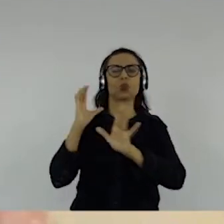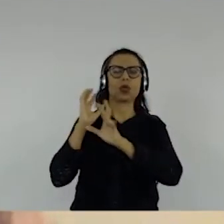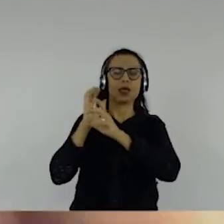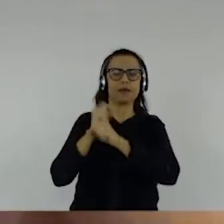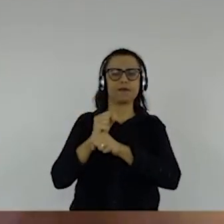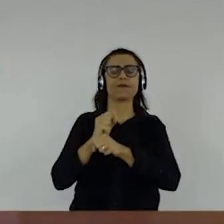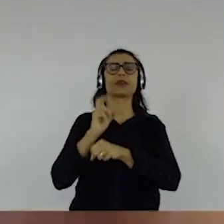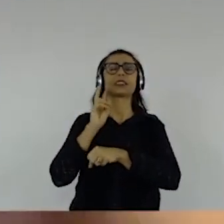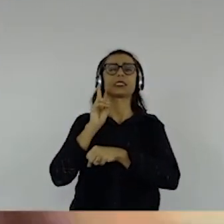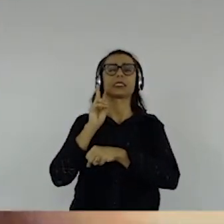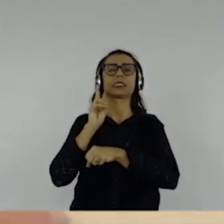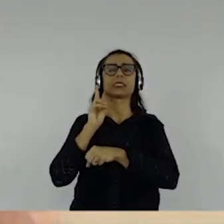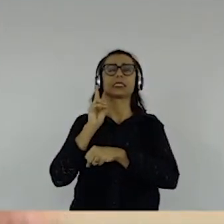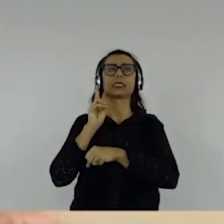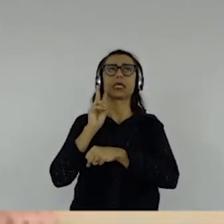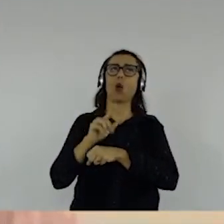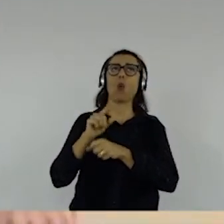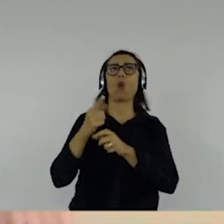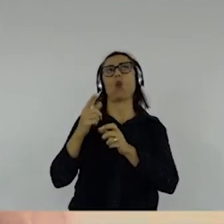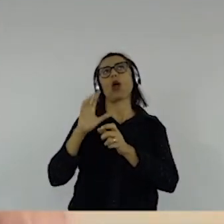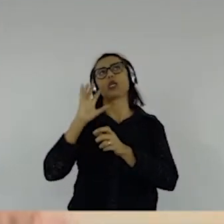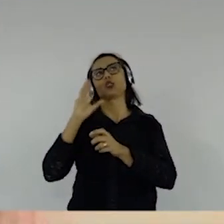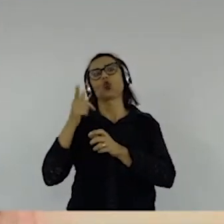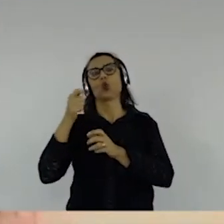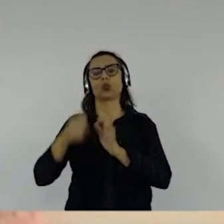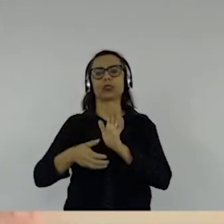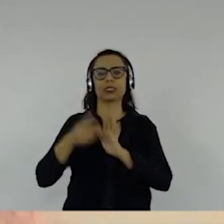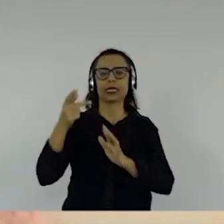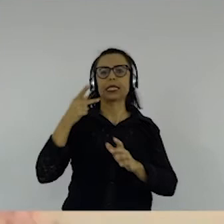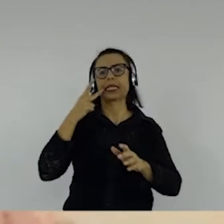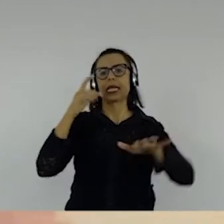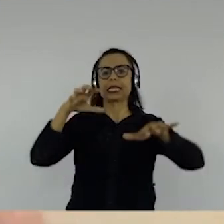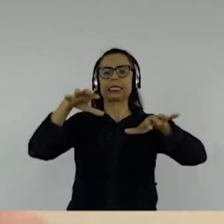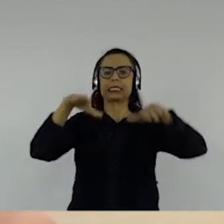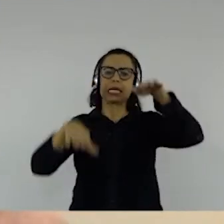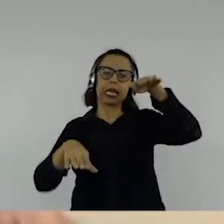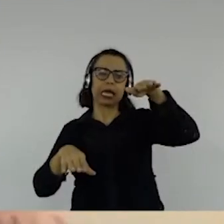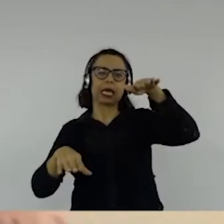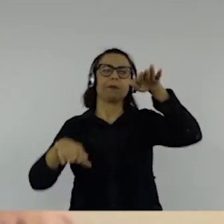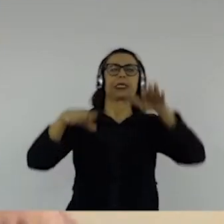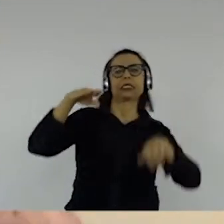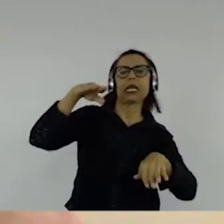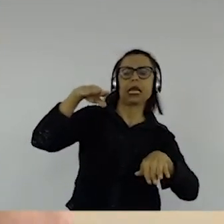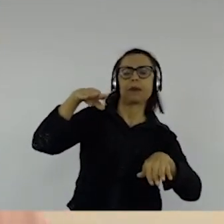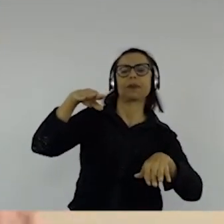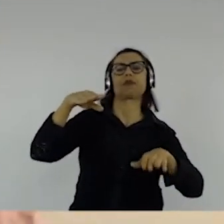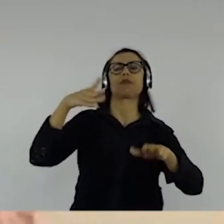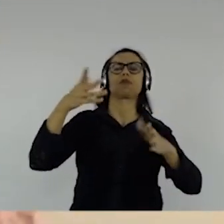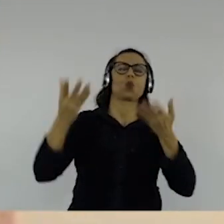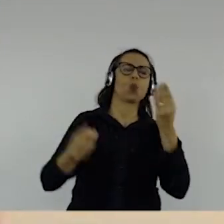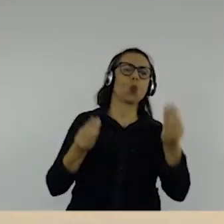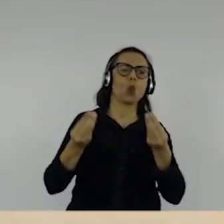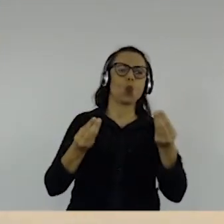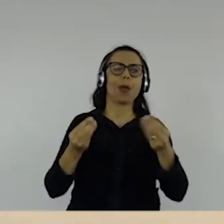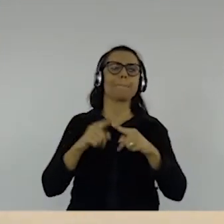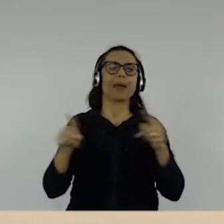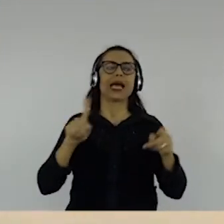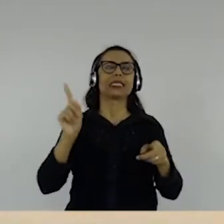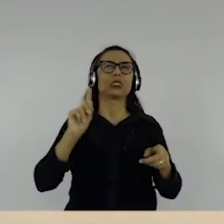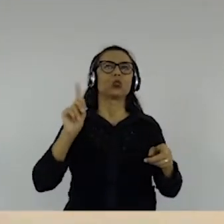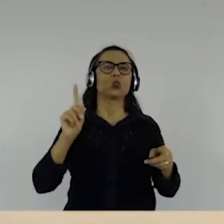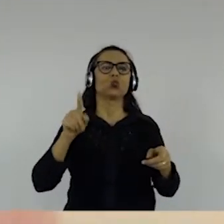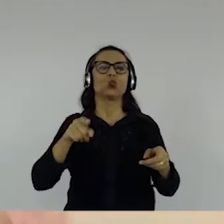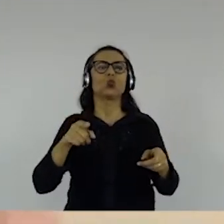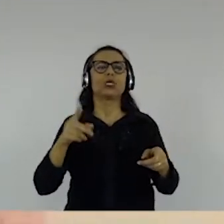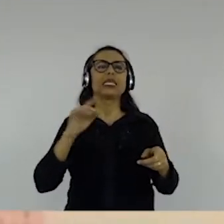revisão ou uma resolução, por entender que há um desequilíbrio manifesto, normalmente vinculado a um fato imprevisível.